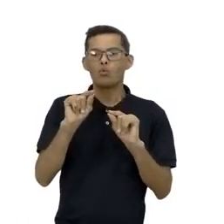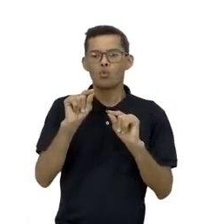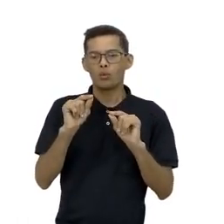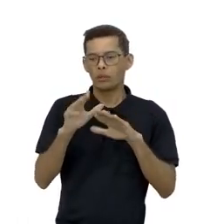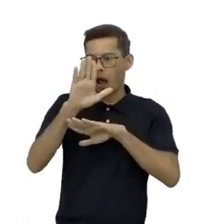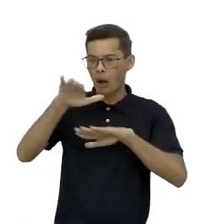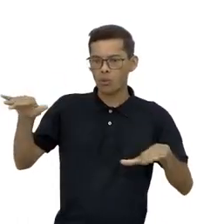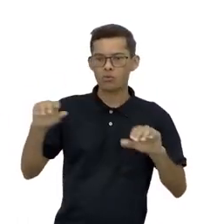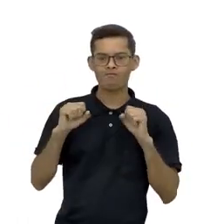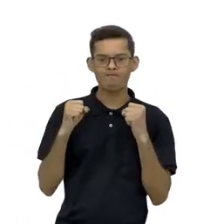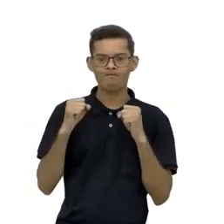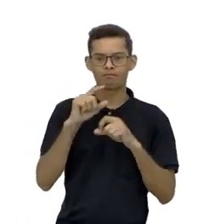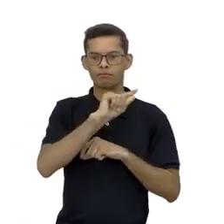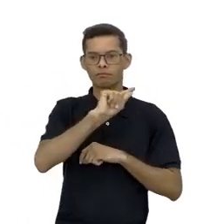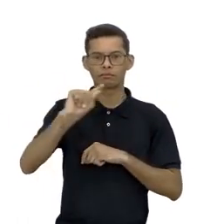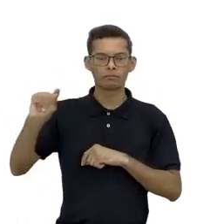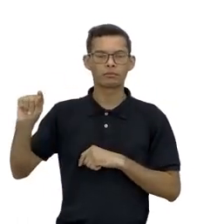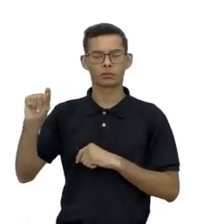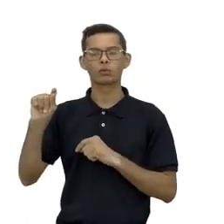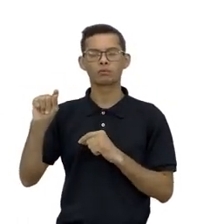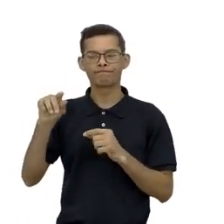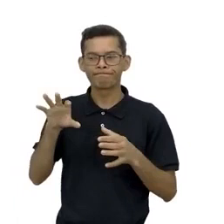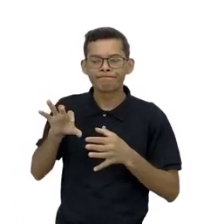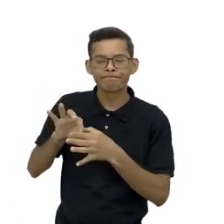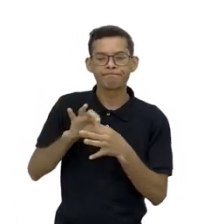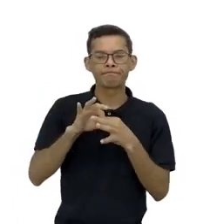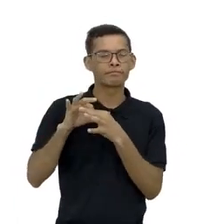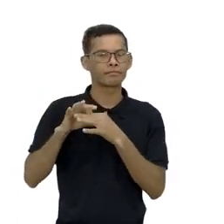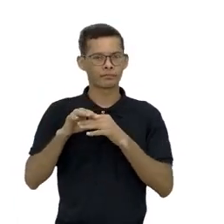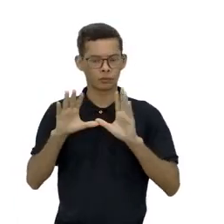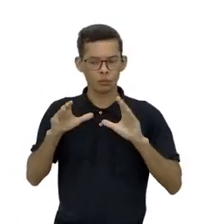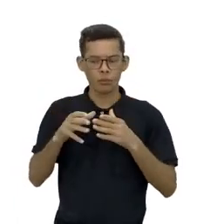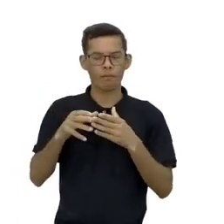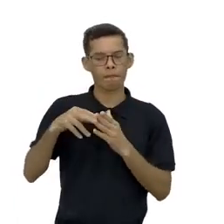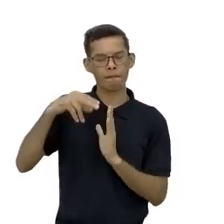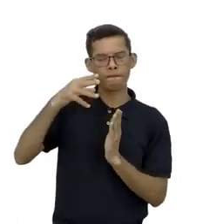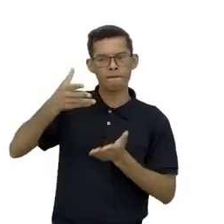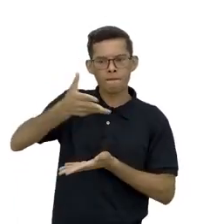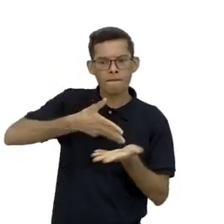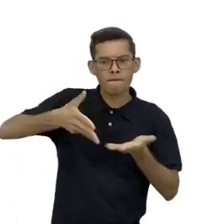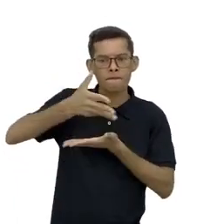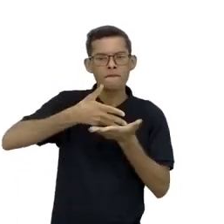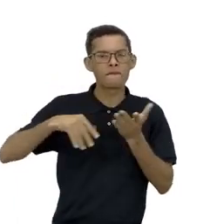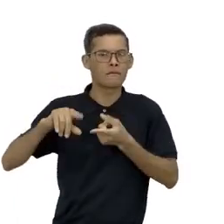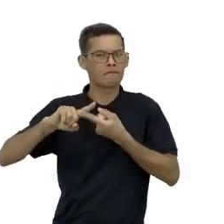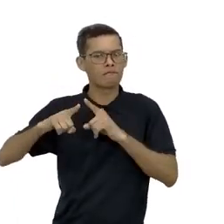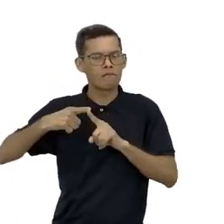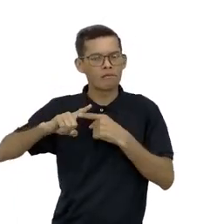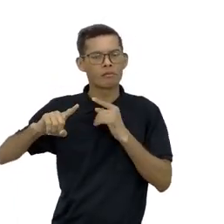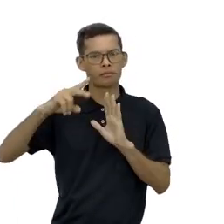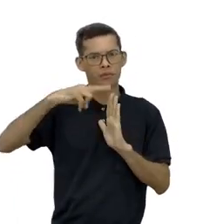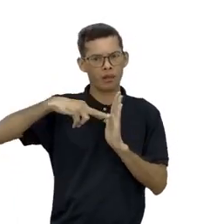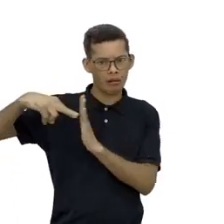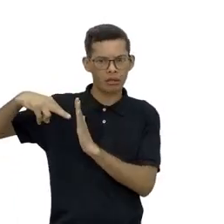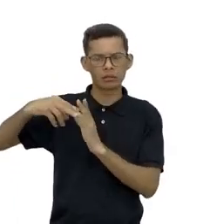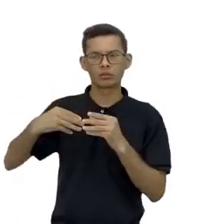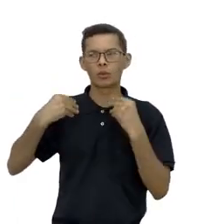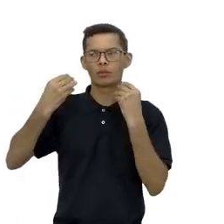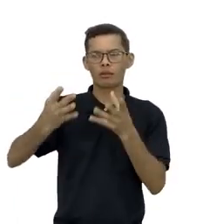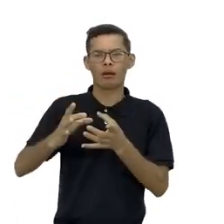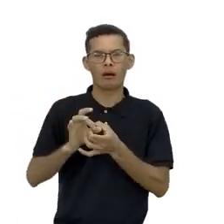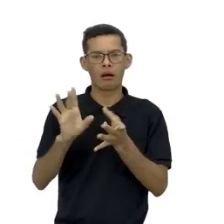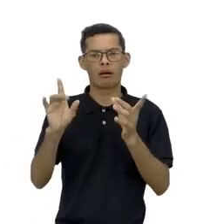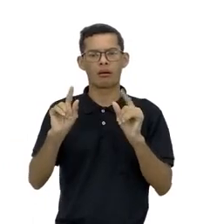né? Porque a leitura colaborativa ensina a ler, né? Ela permite, professores e